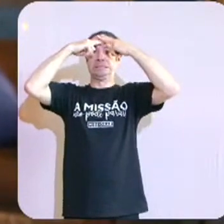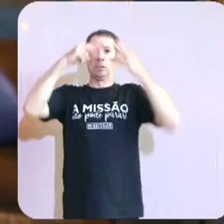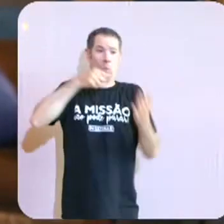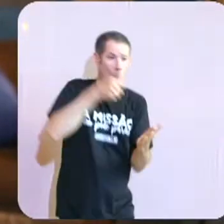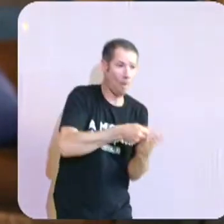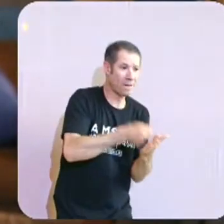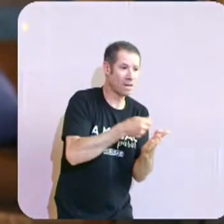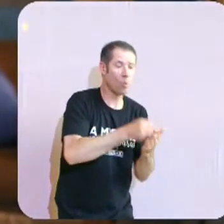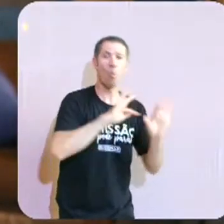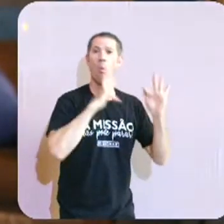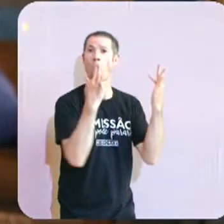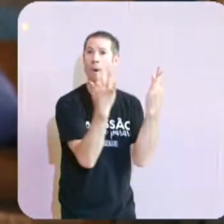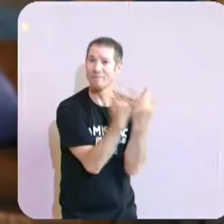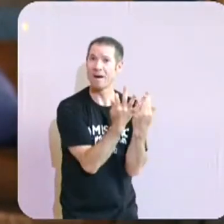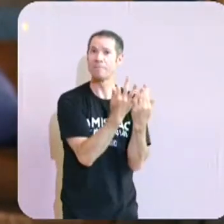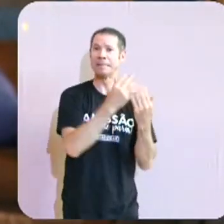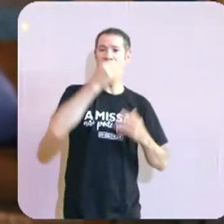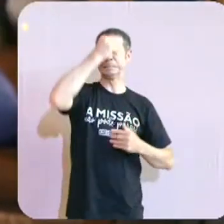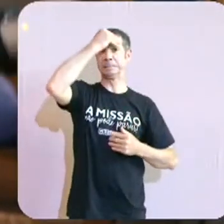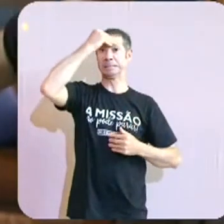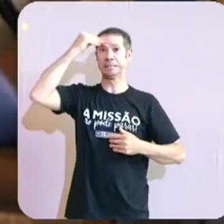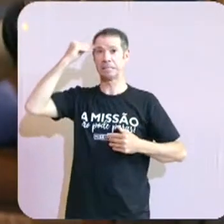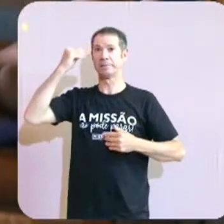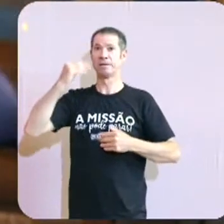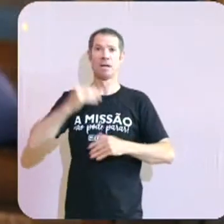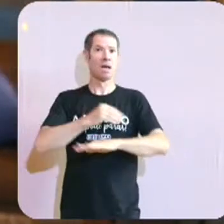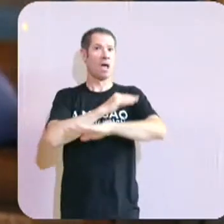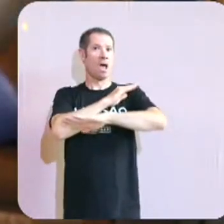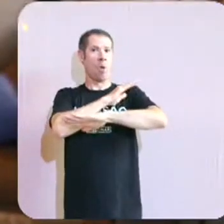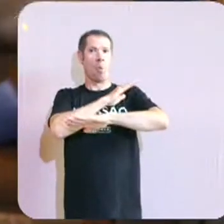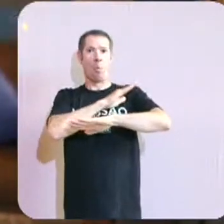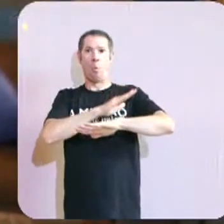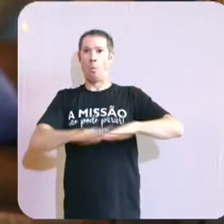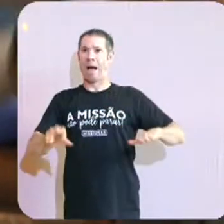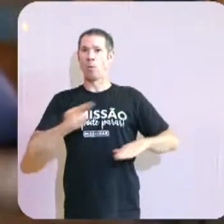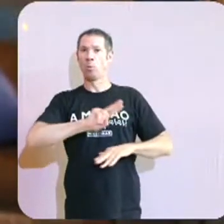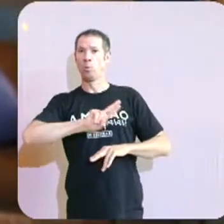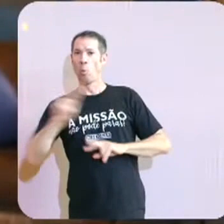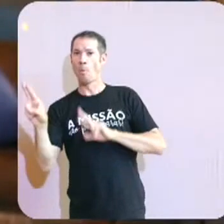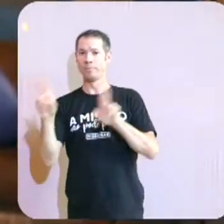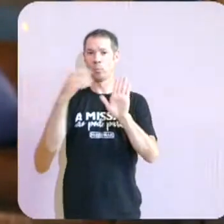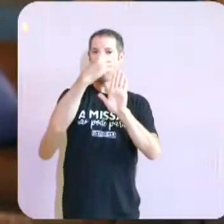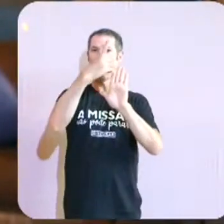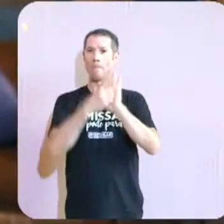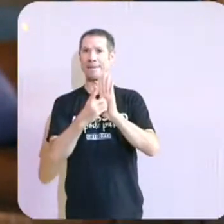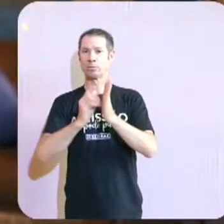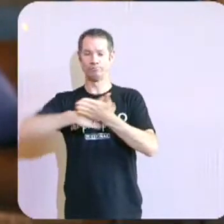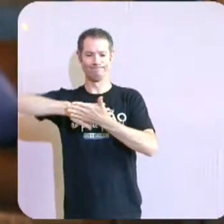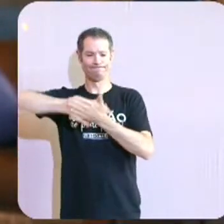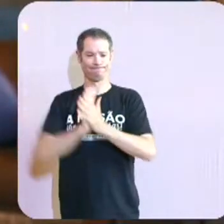família a esquecê-lo e apagou todos os nomes e documentos